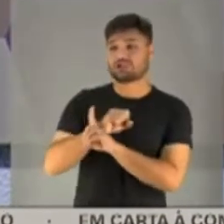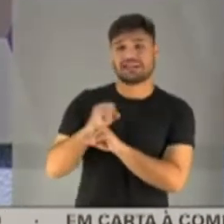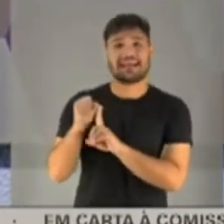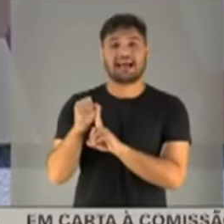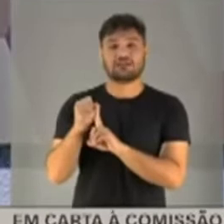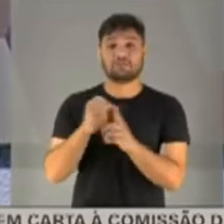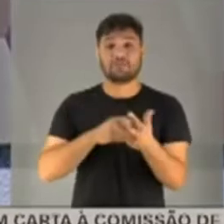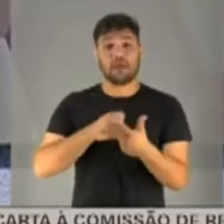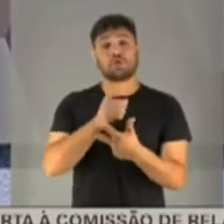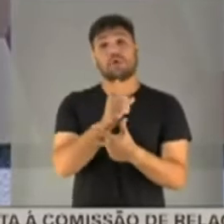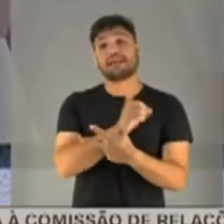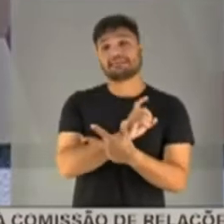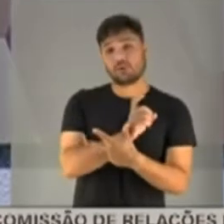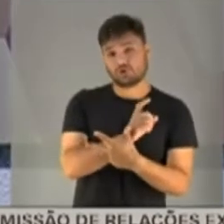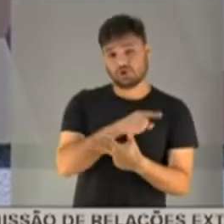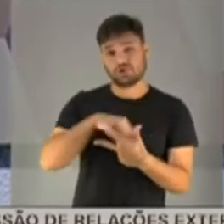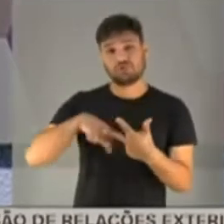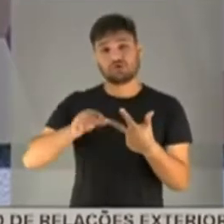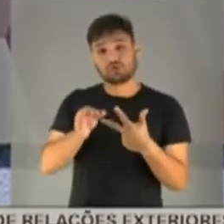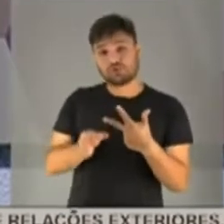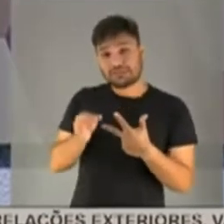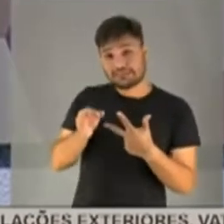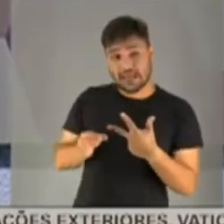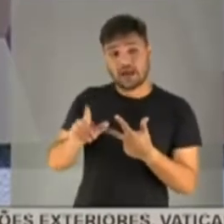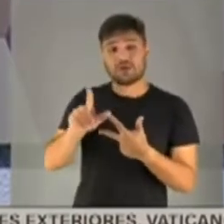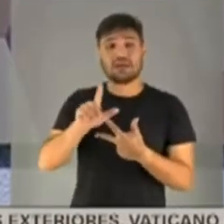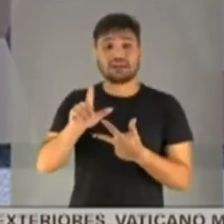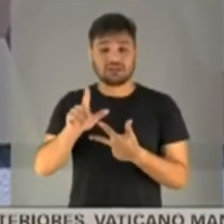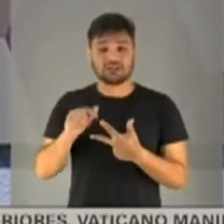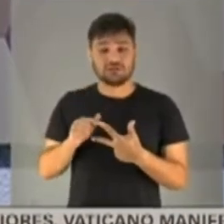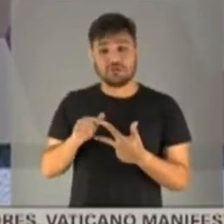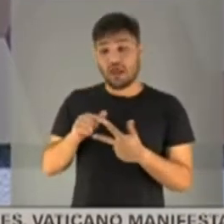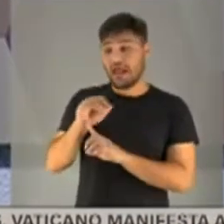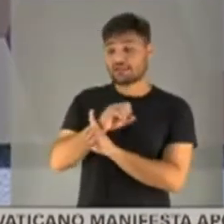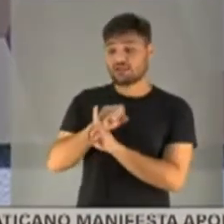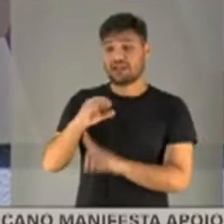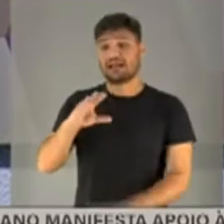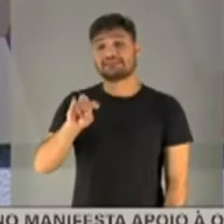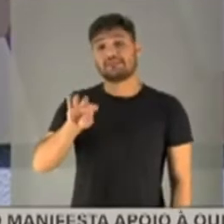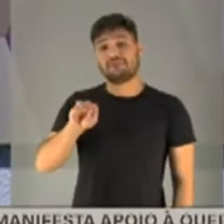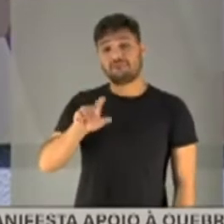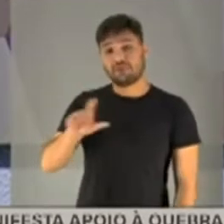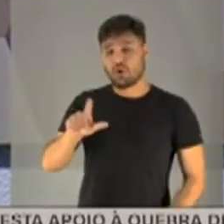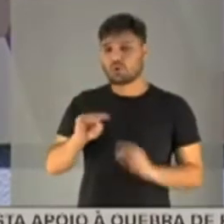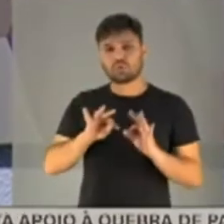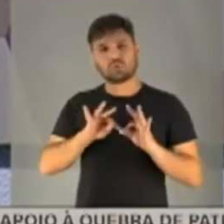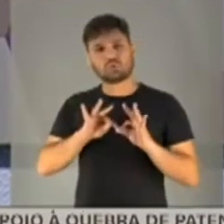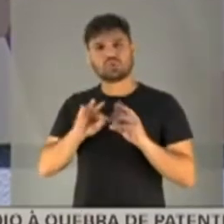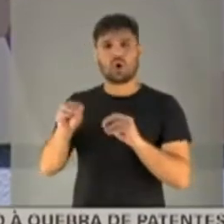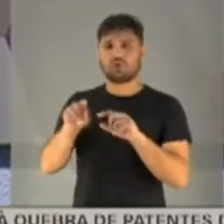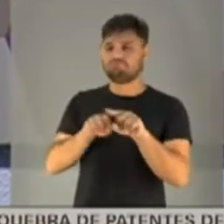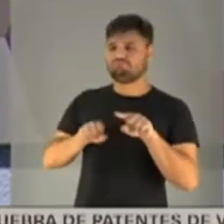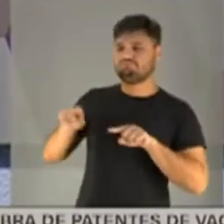Poder Executivo, do Poder Judiciário, do Poder Legislativo, da sociedade civil, de todo mundo, porque todo mundo